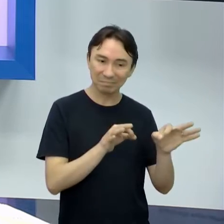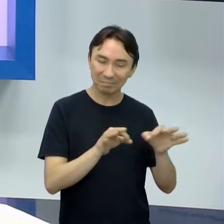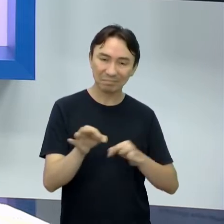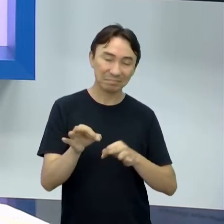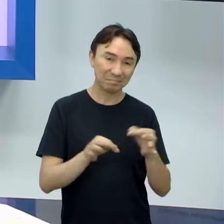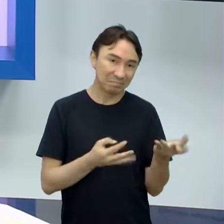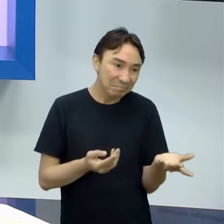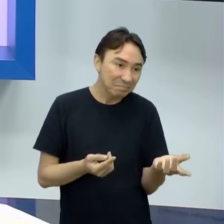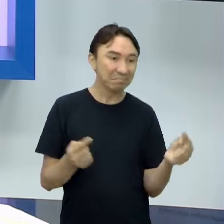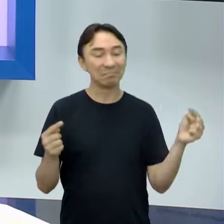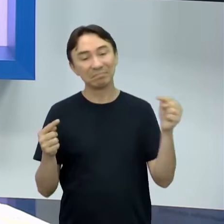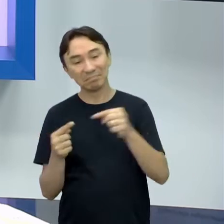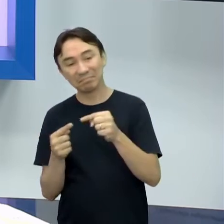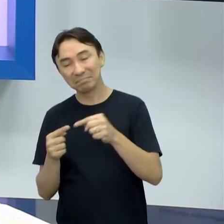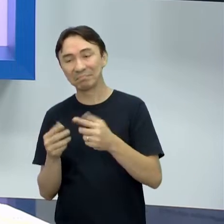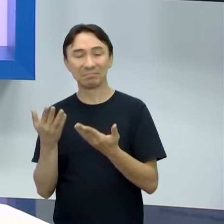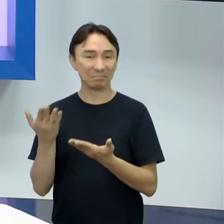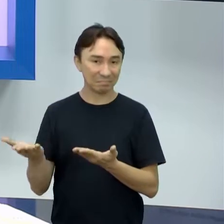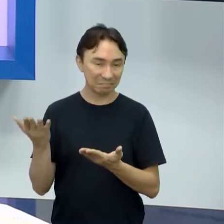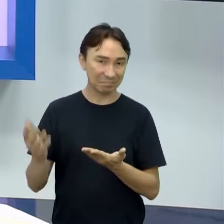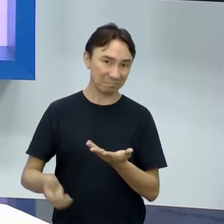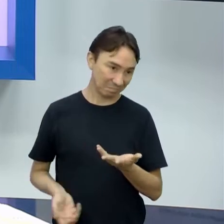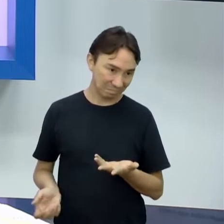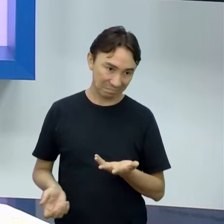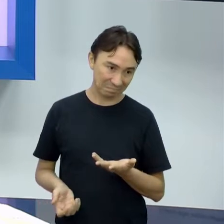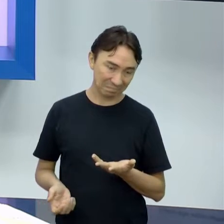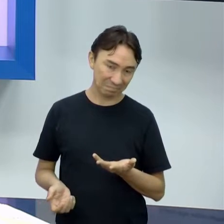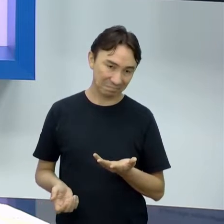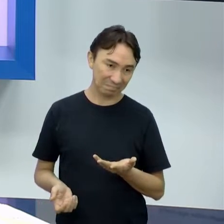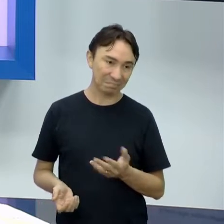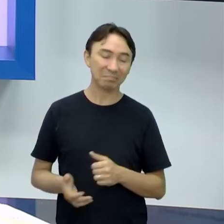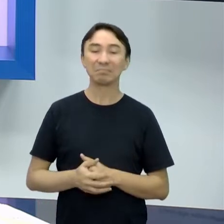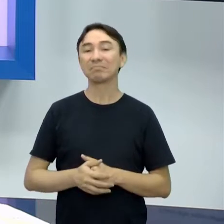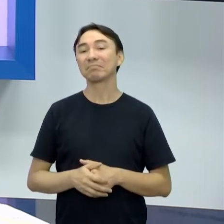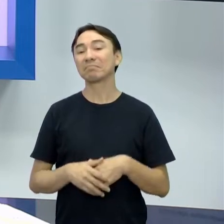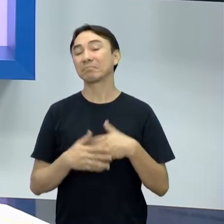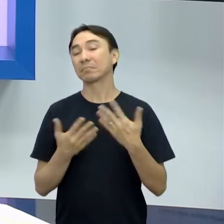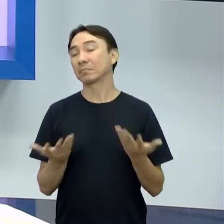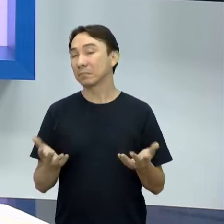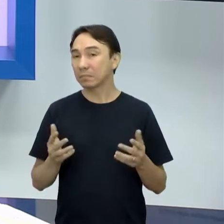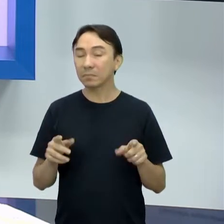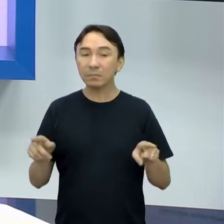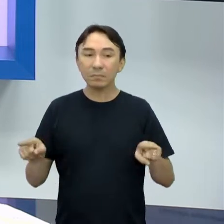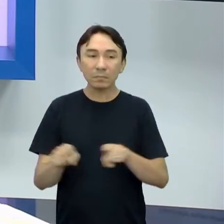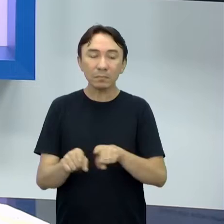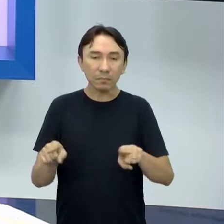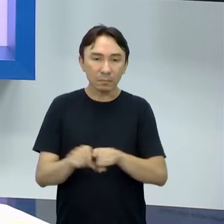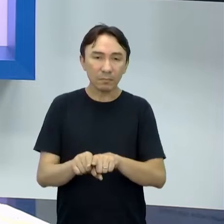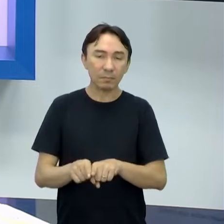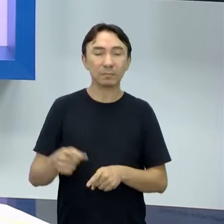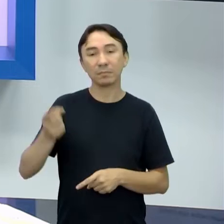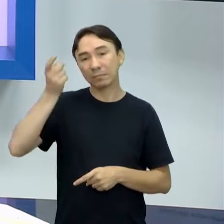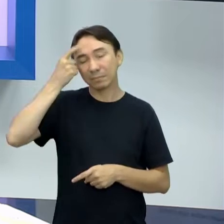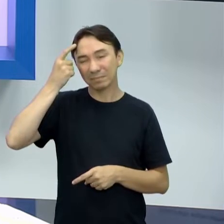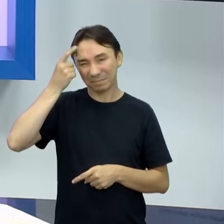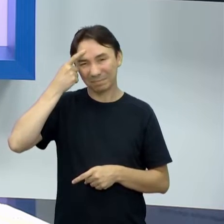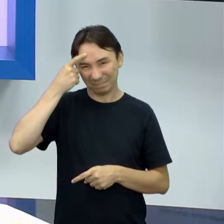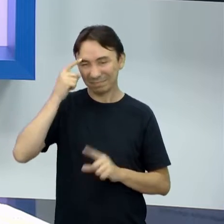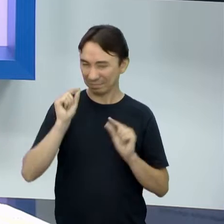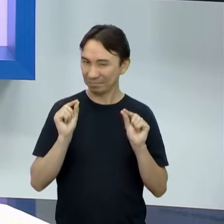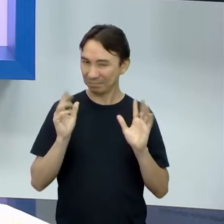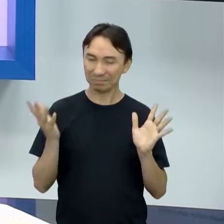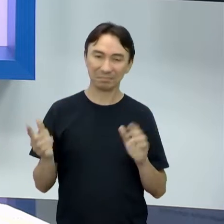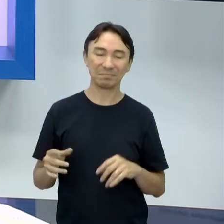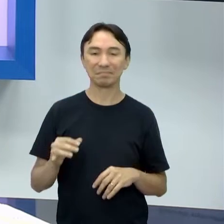aí num projeto de vida. Então vamos lá. E aí já pensar dessas modalidades que